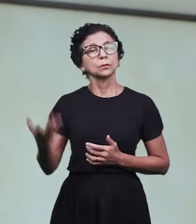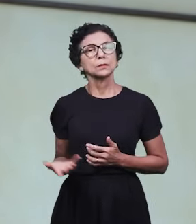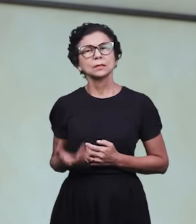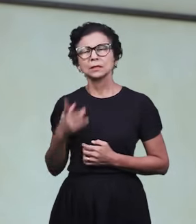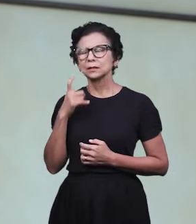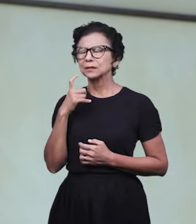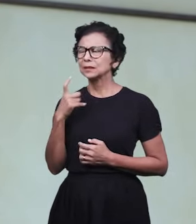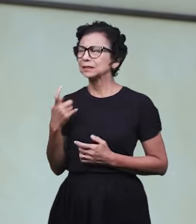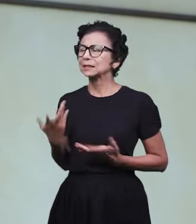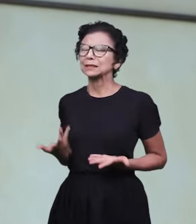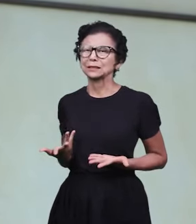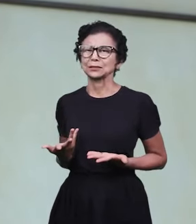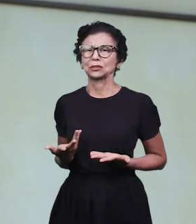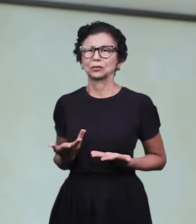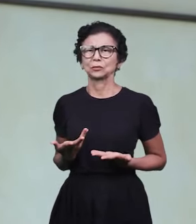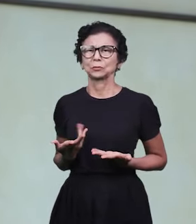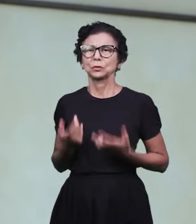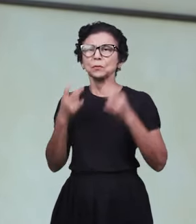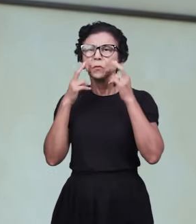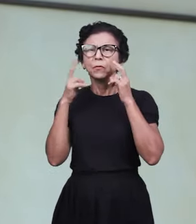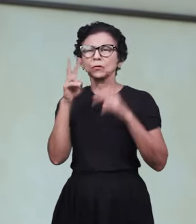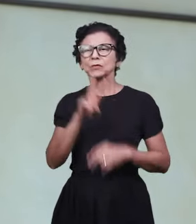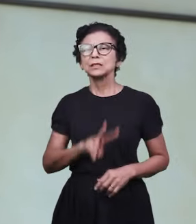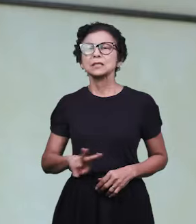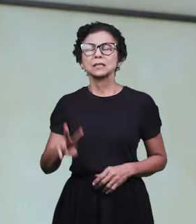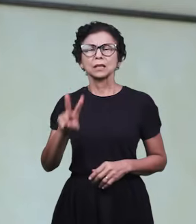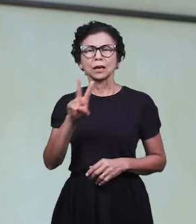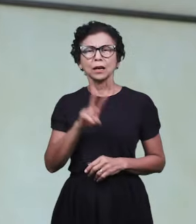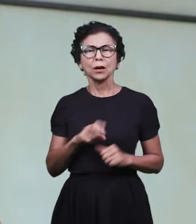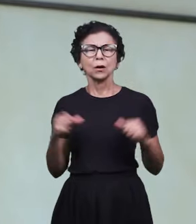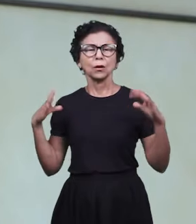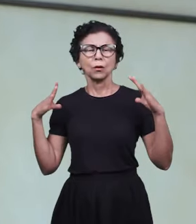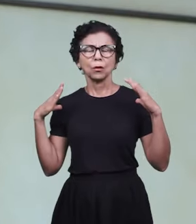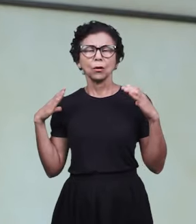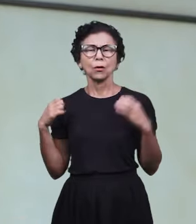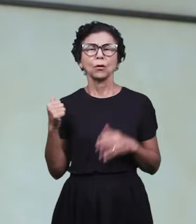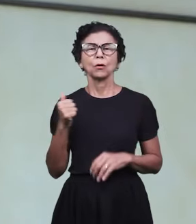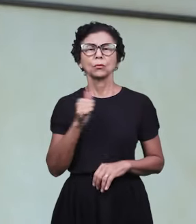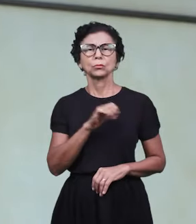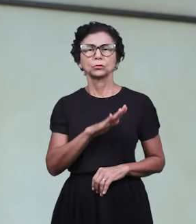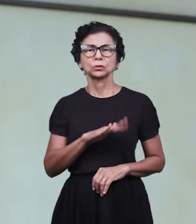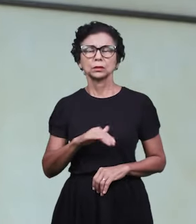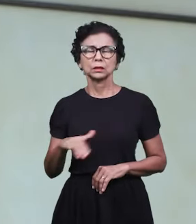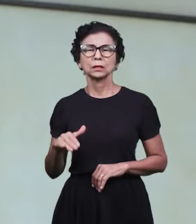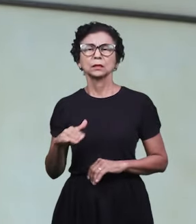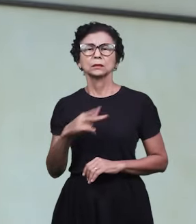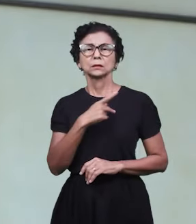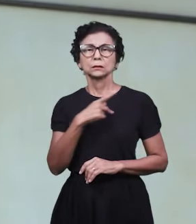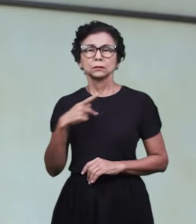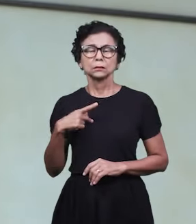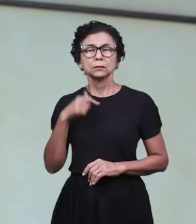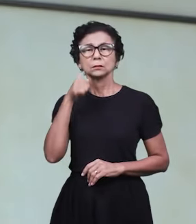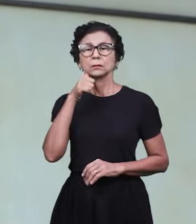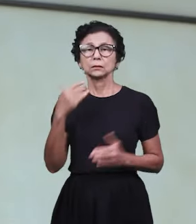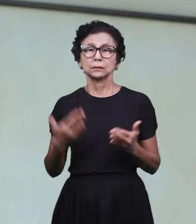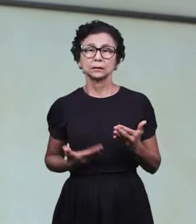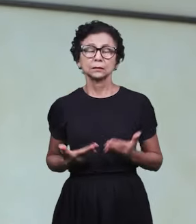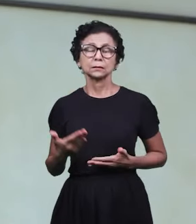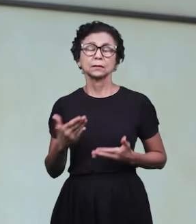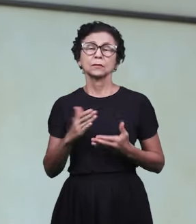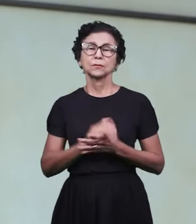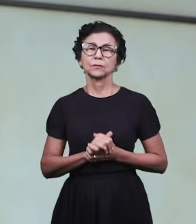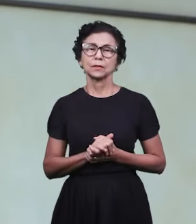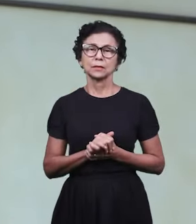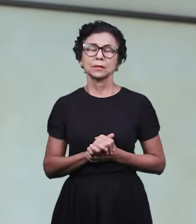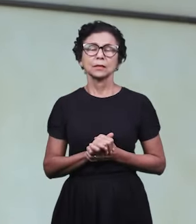que tantas visões com anjos? As crianças, as irmãs, os jovens, os pastores, isso está muito ligado